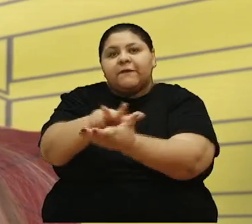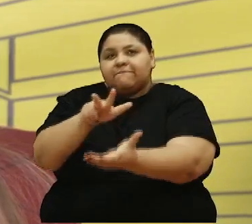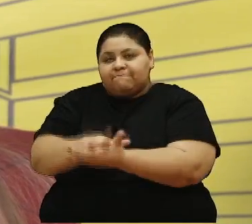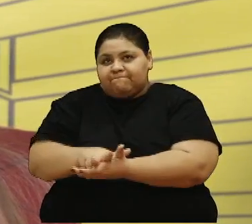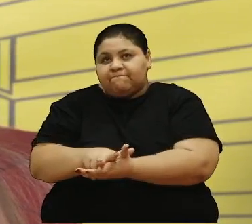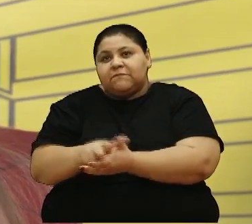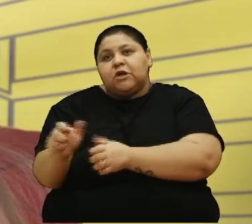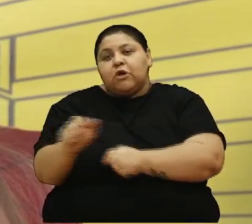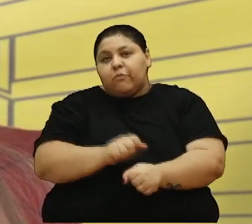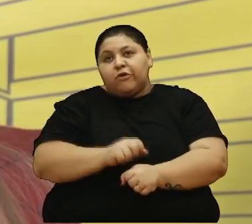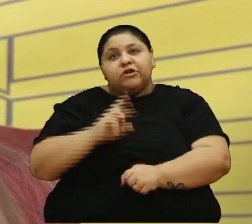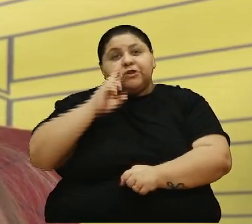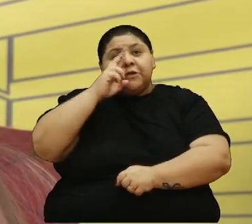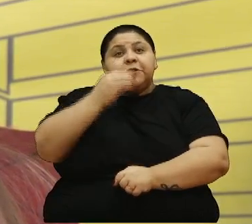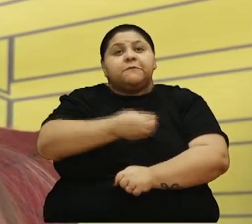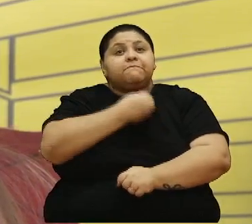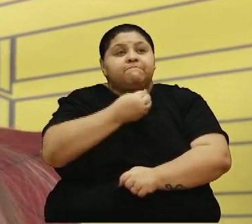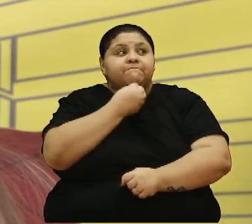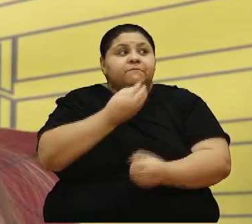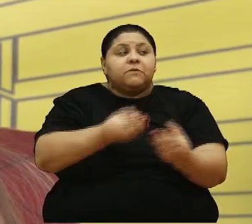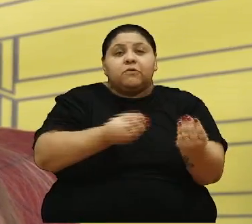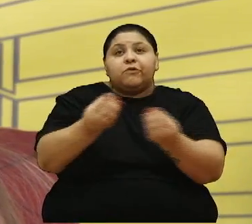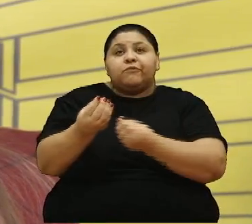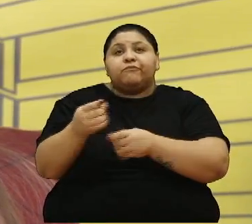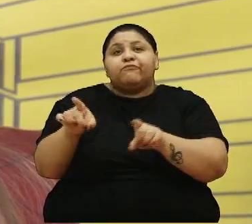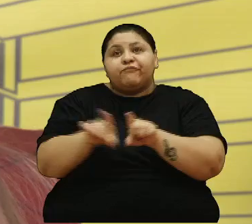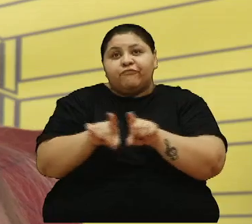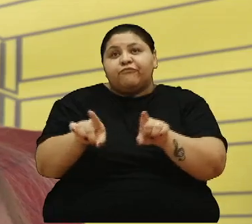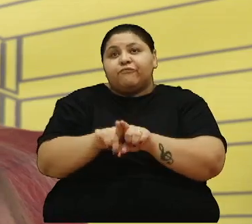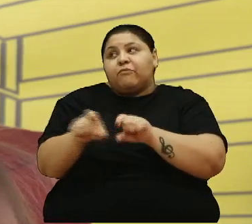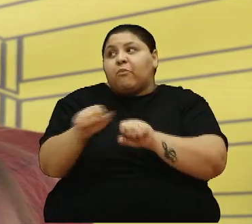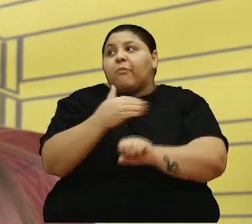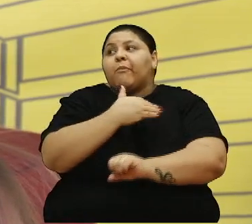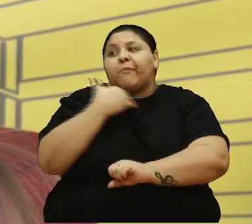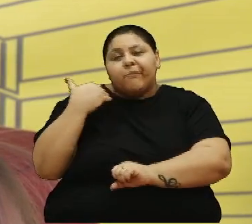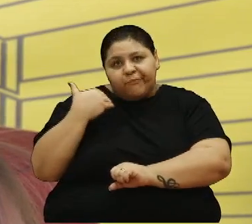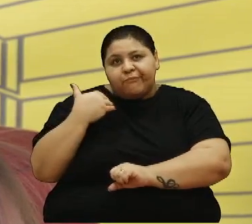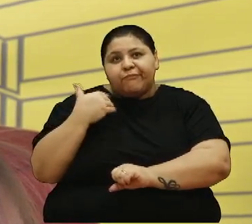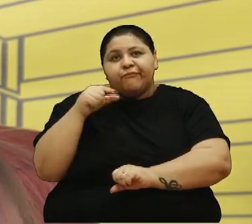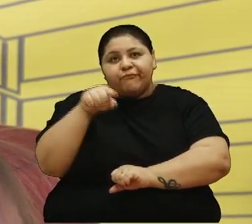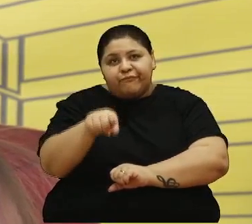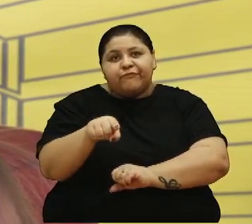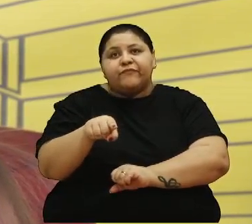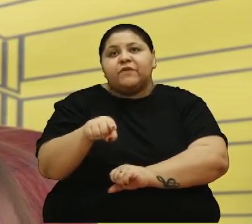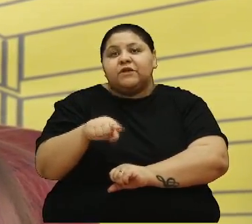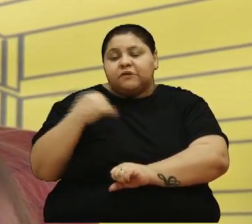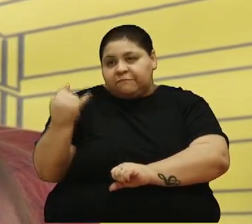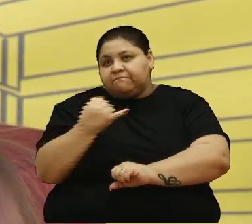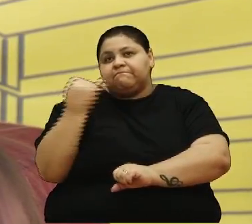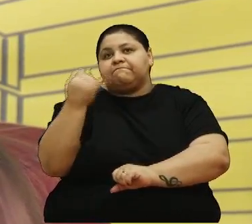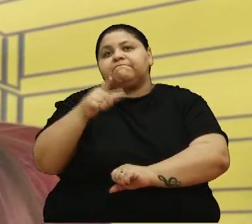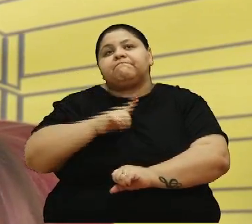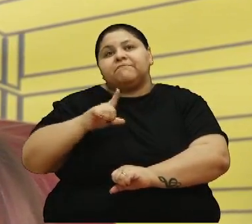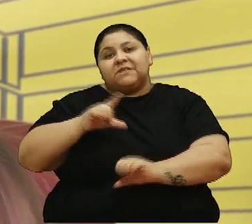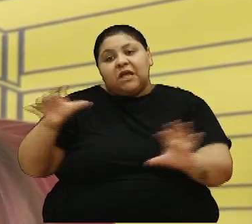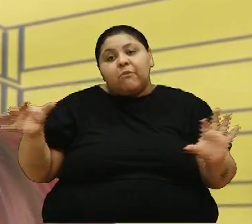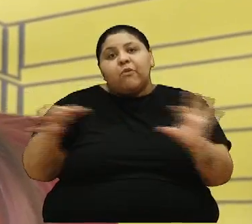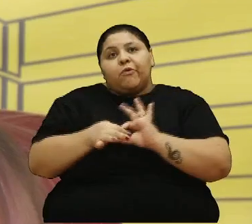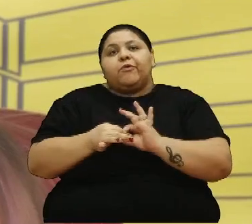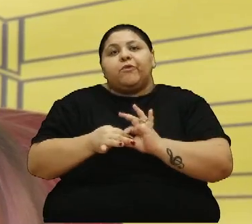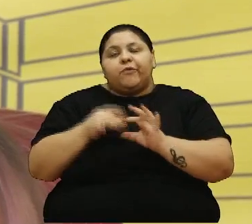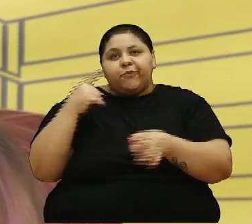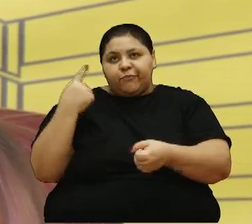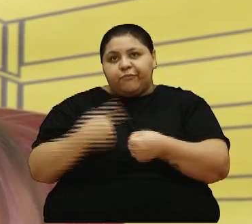correndo risco de vida, né? E muitos, às vezes, inclusive, vindo a óbito. Então, essa é uma questão fundamental que nós temos que unificar a